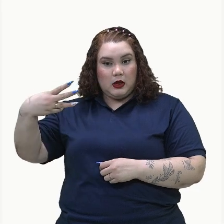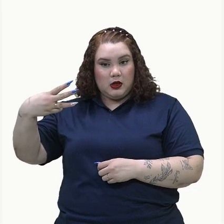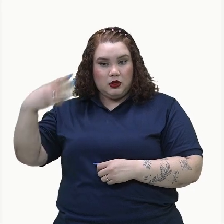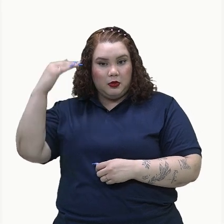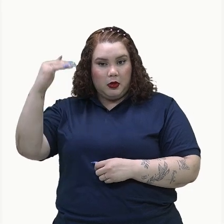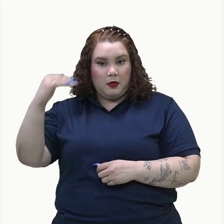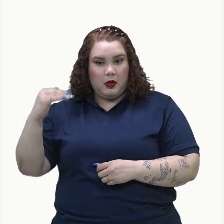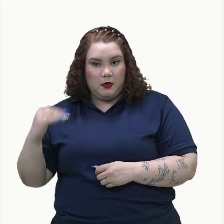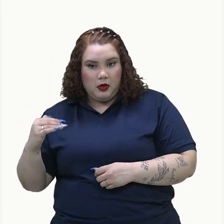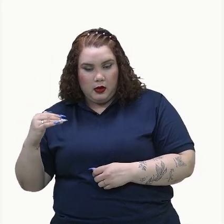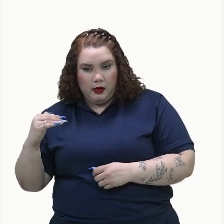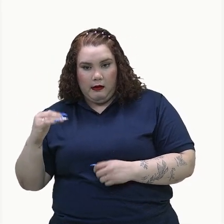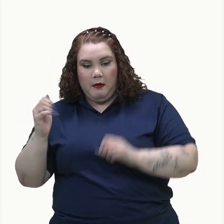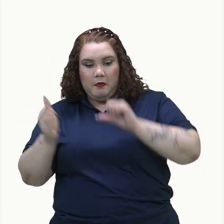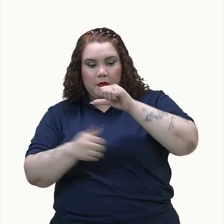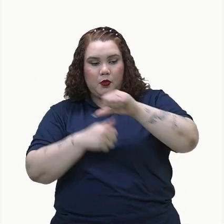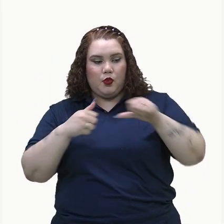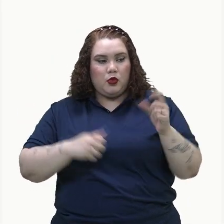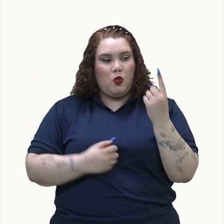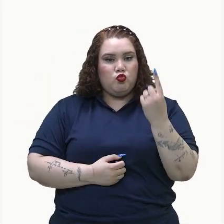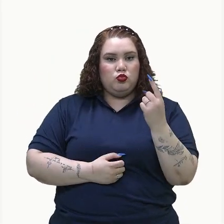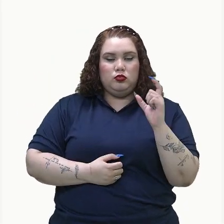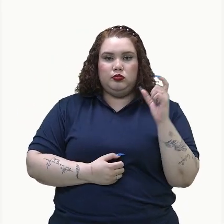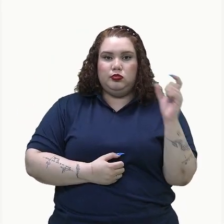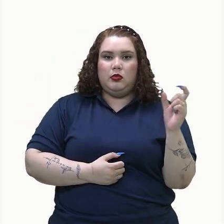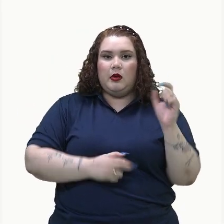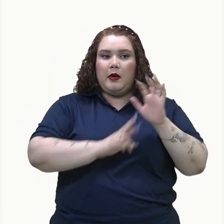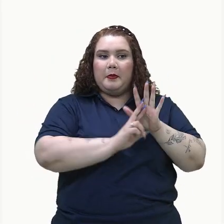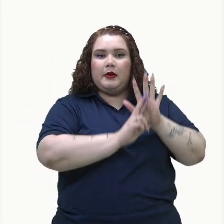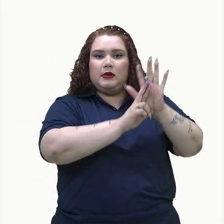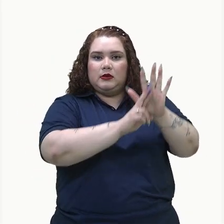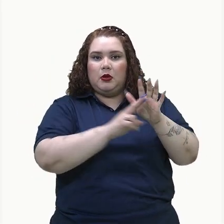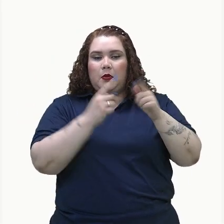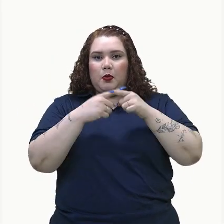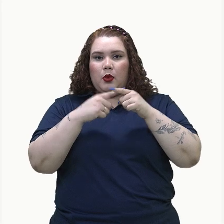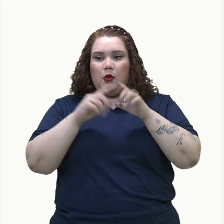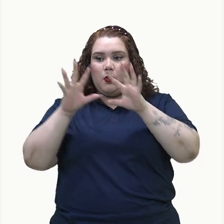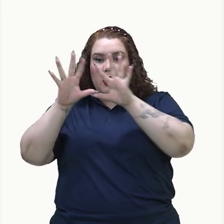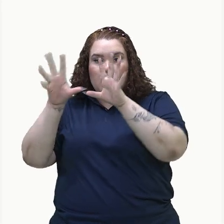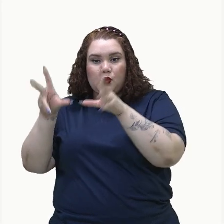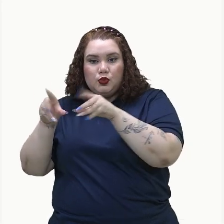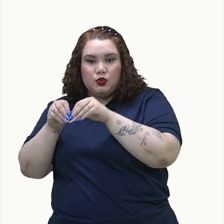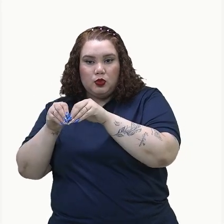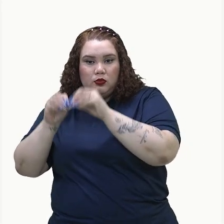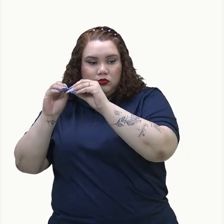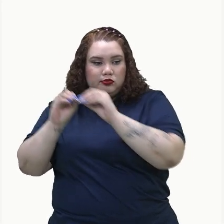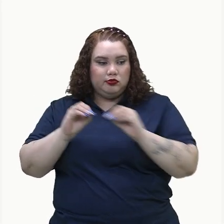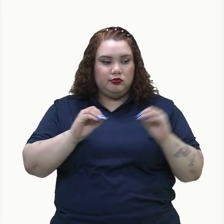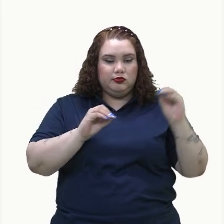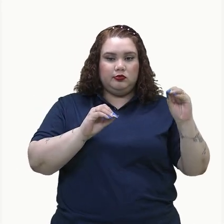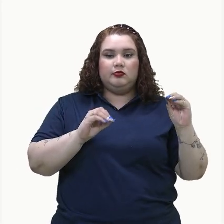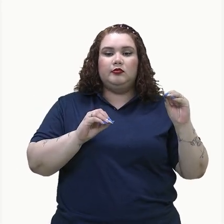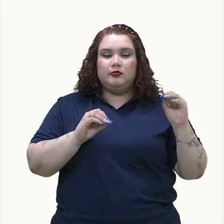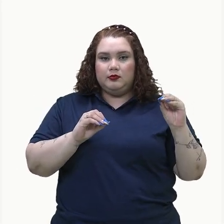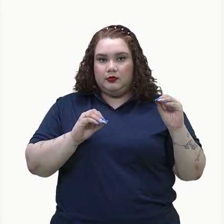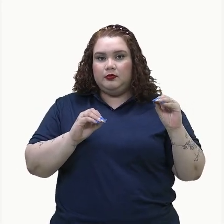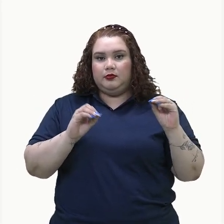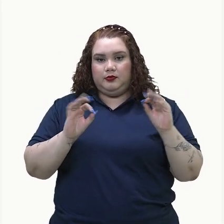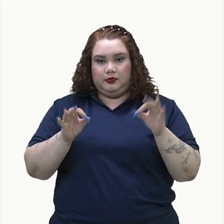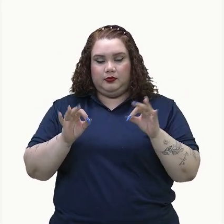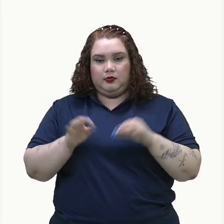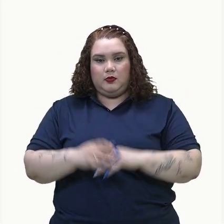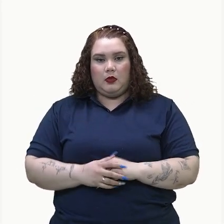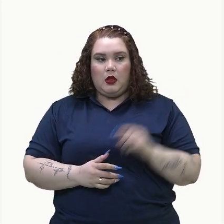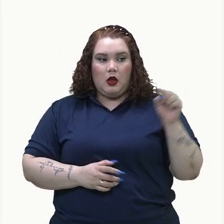similares. Agora aqui eu tenho 3 e ali eu só tenho 1. Porque aquele circuito que só tem 1